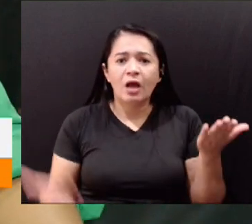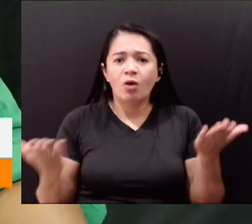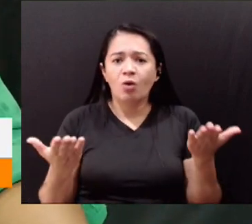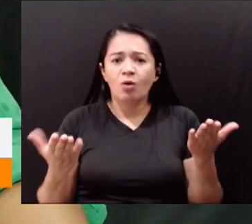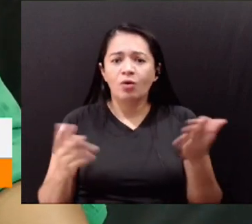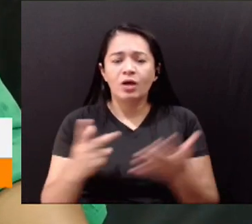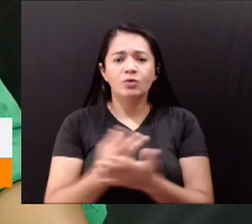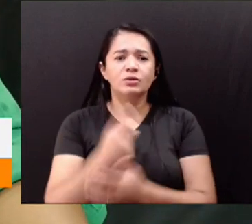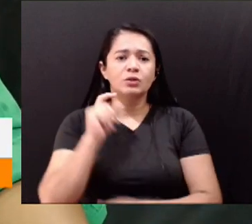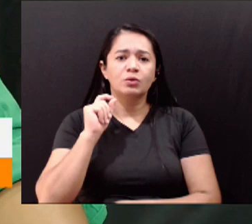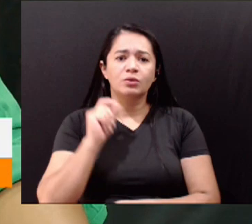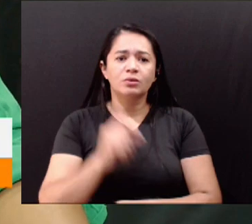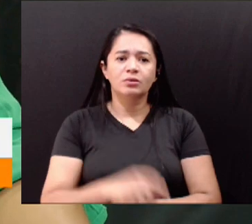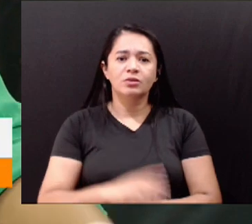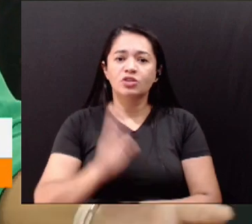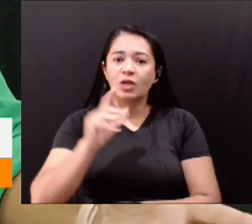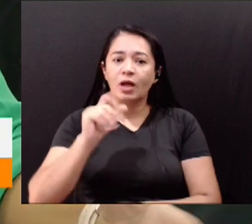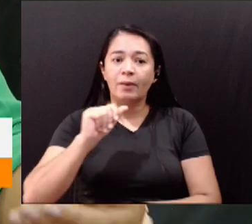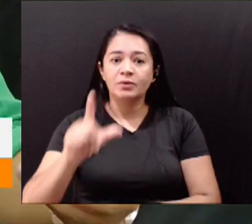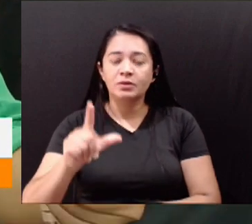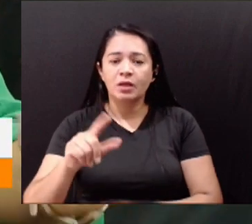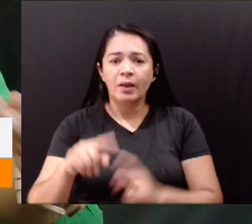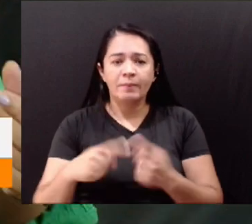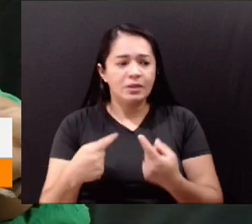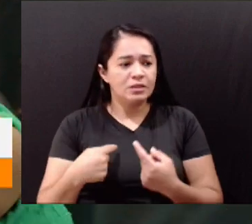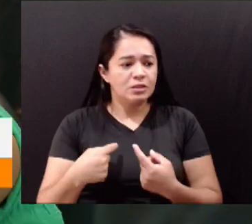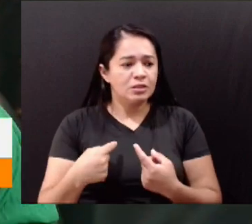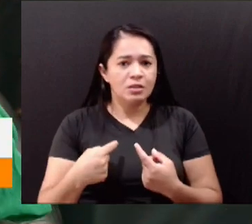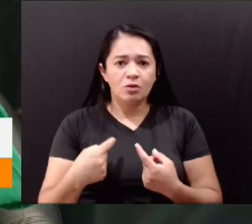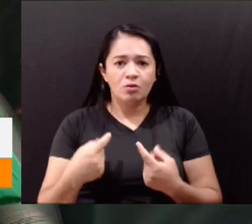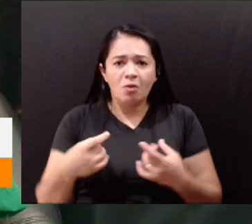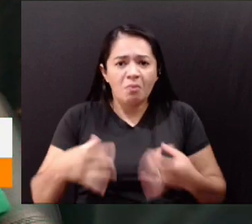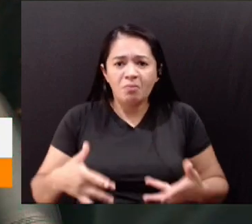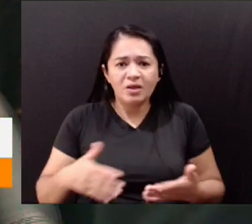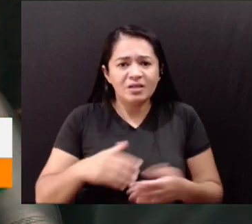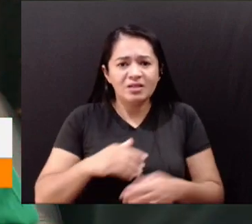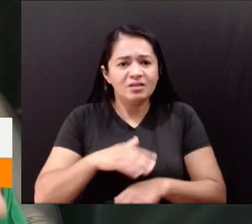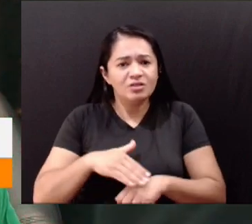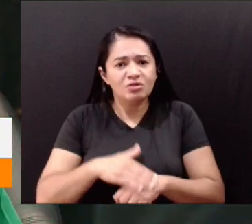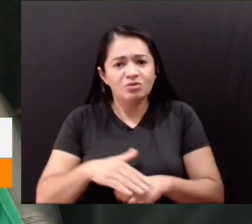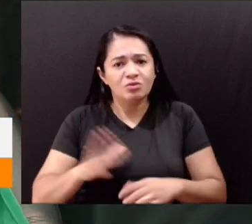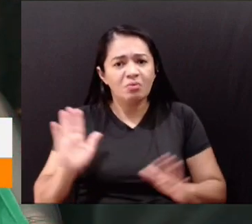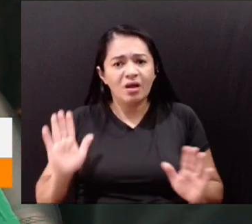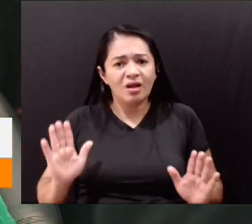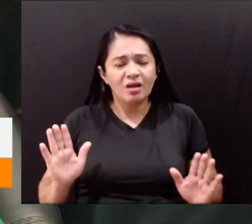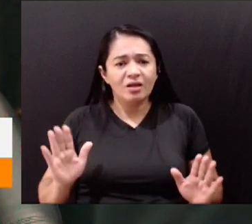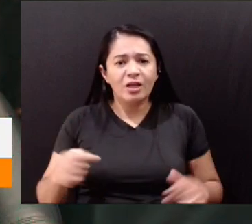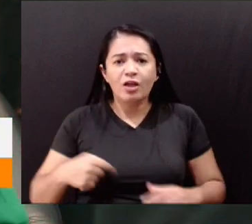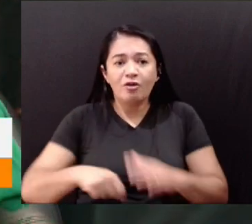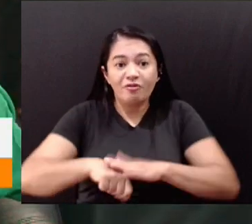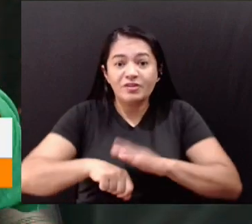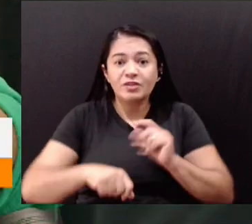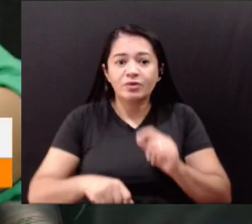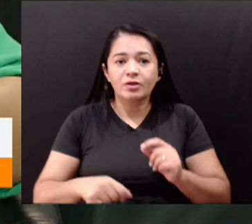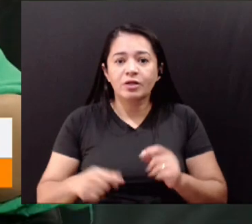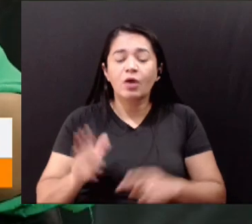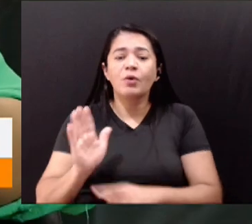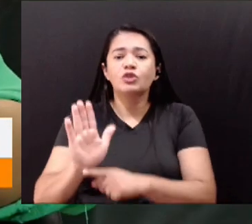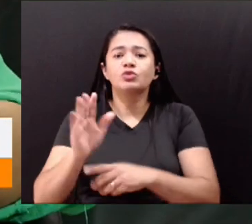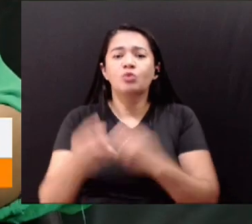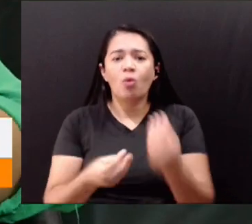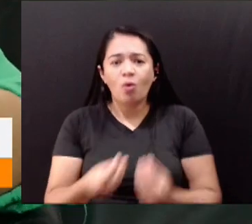aposentado, mas eu não sirvo mais? Né? Quem vai? O que eu vou fazer? Eu posso ajudar como? Né? Então, é aquela